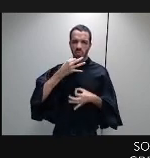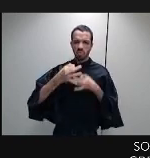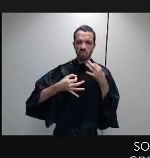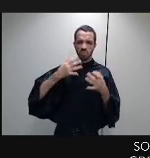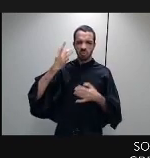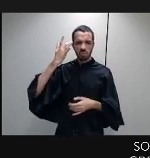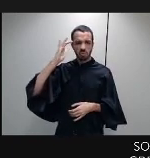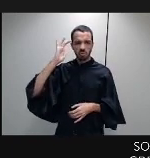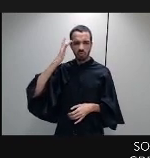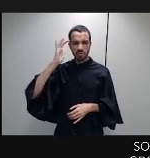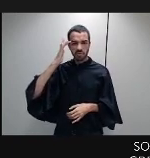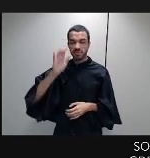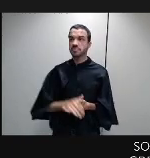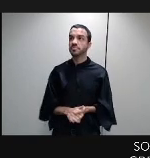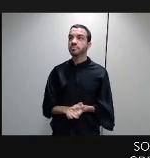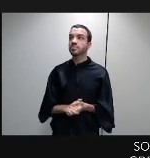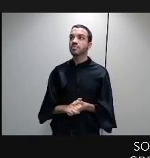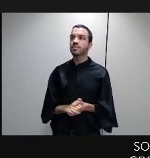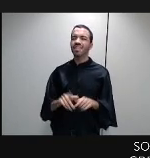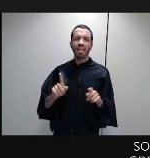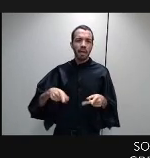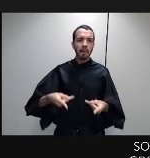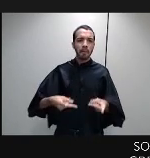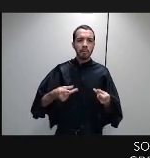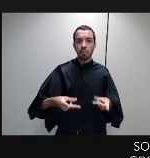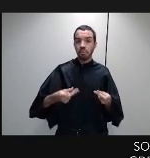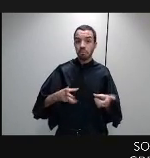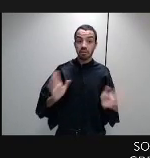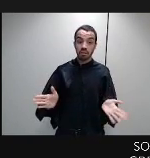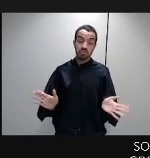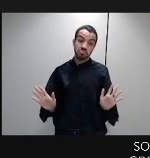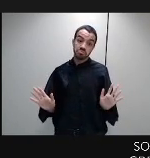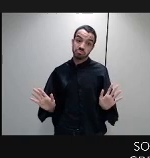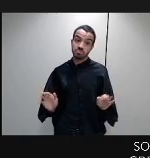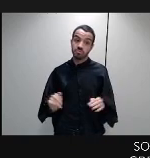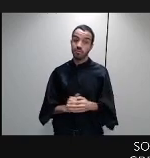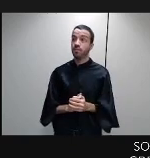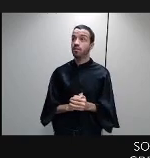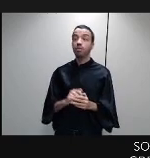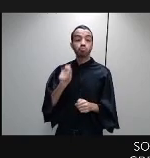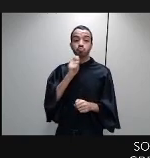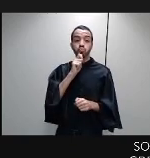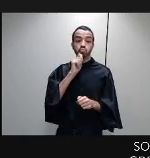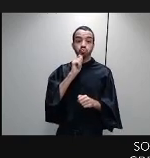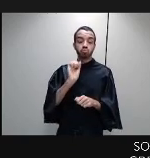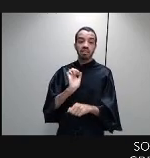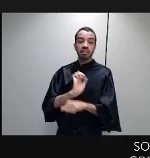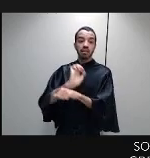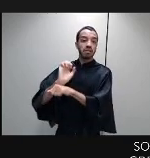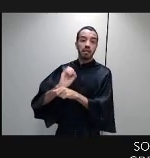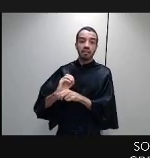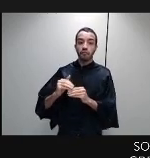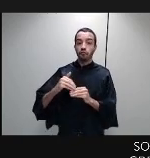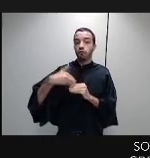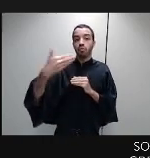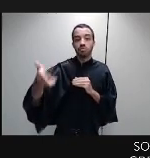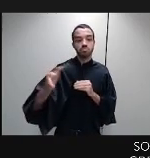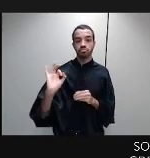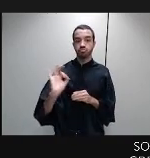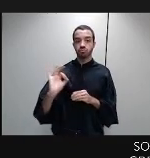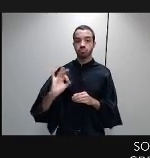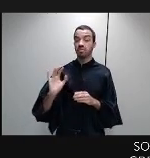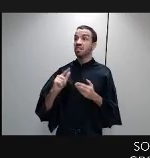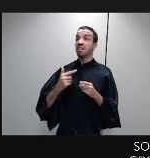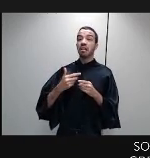álcool anidro combustível mesmo né Não saiu do Estado e se saiu você não